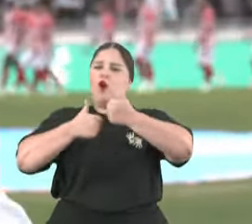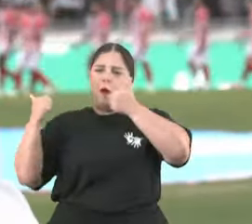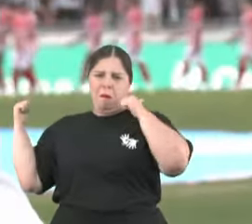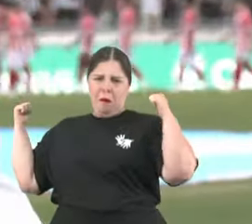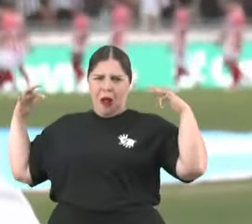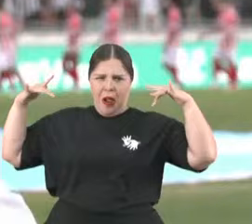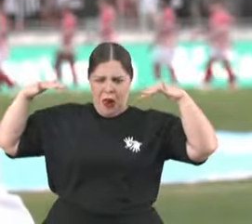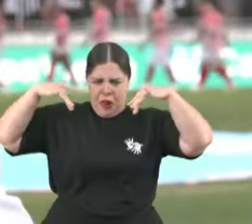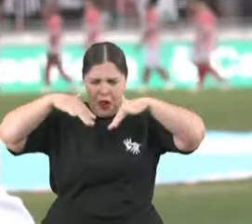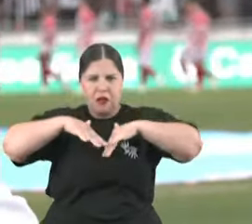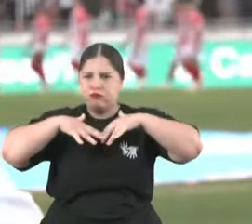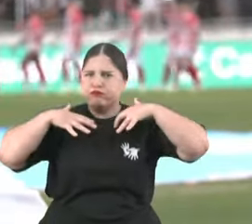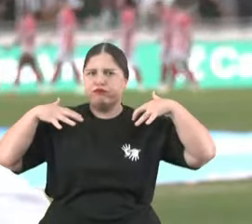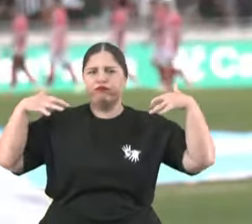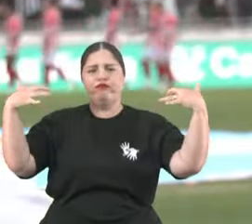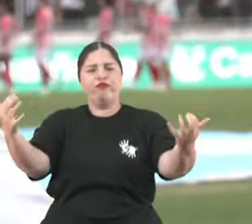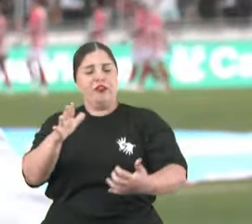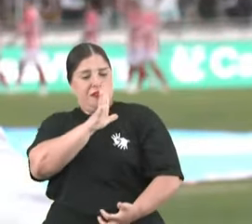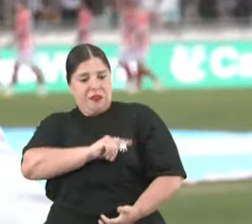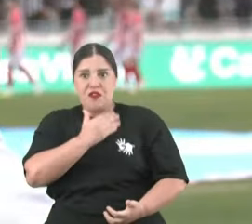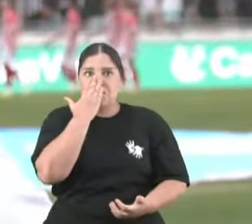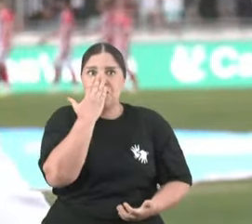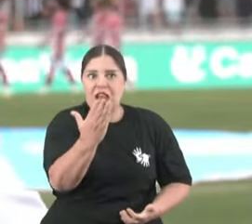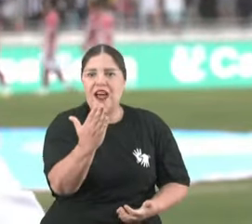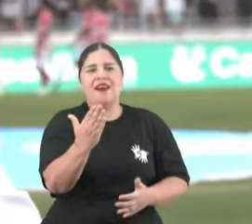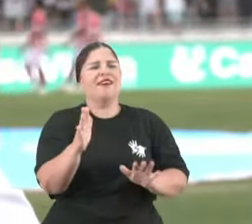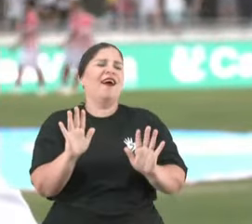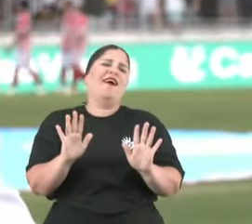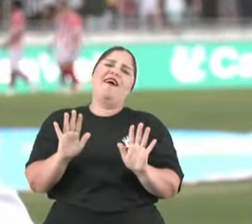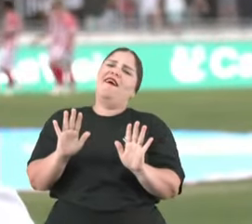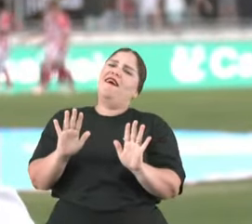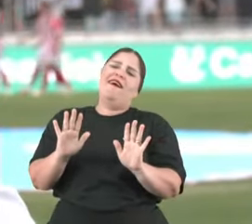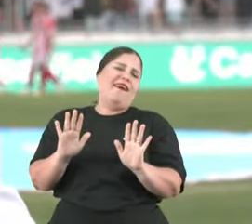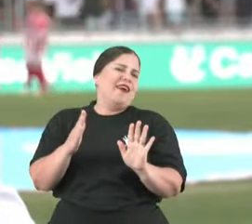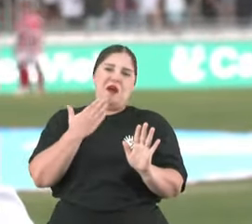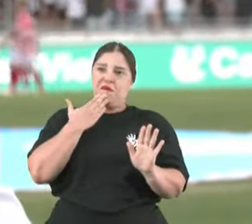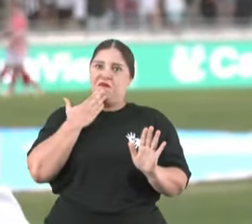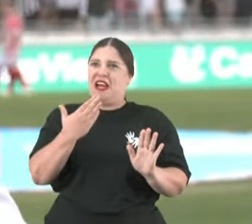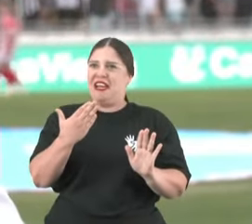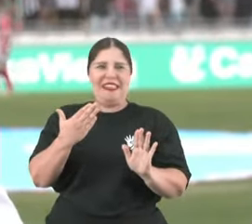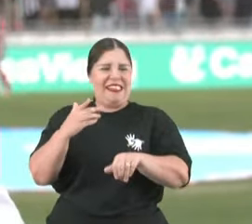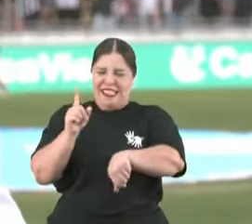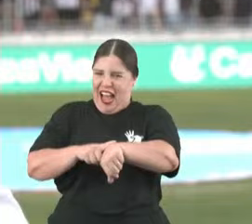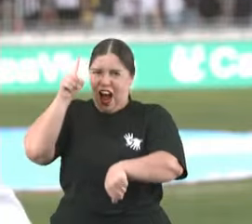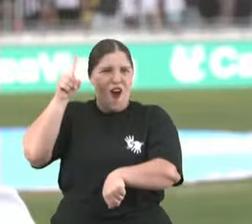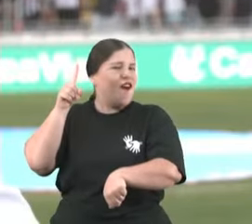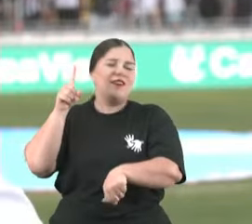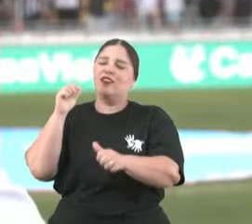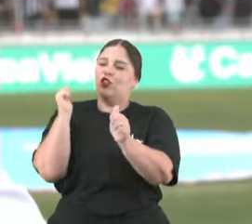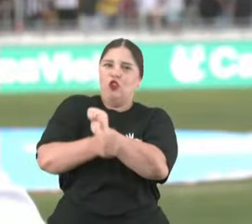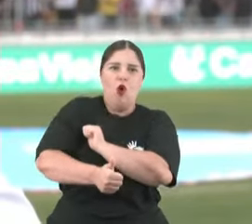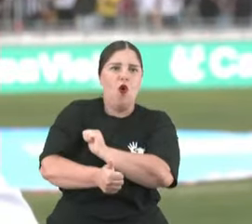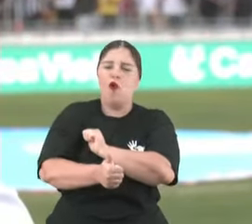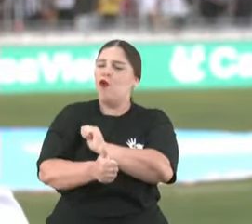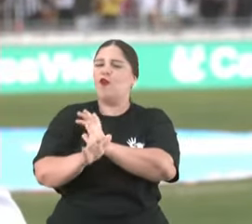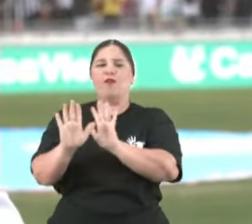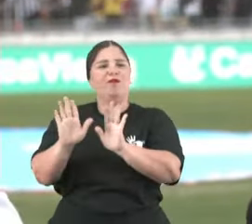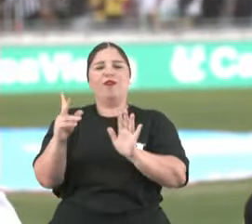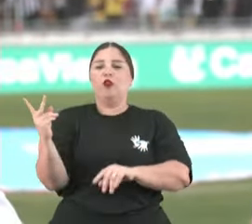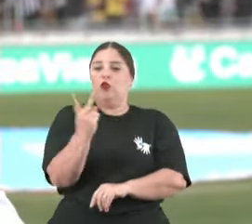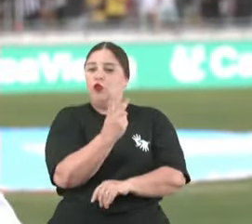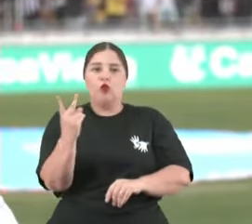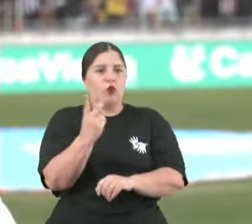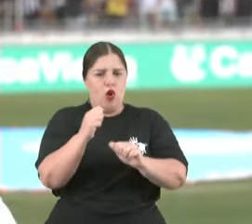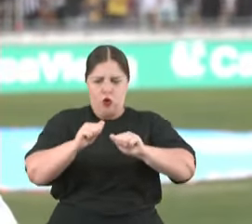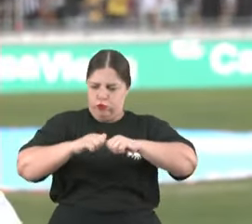final? Não, essa questão de favoritismo chega na hora do jogo, ela se iguala. Acho que as duas equipes chegam com méritos à decisão.